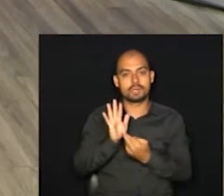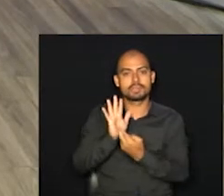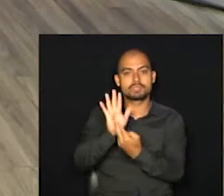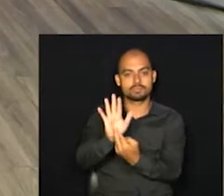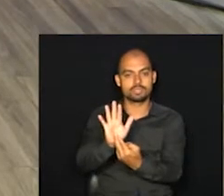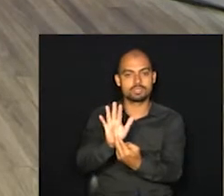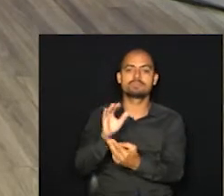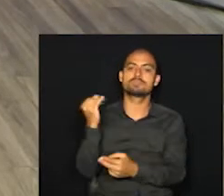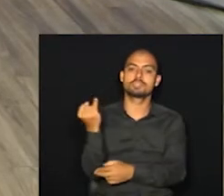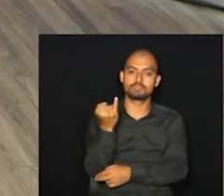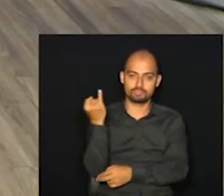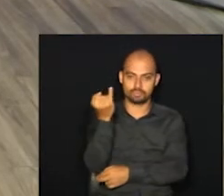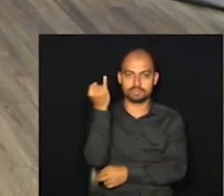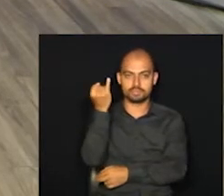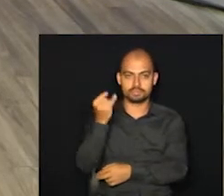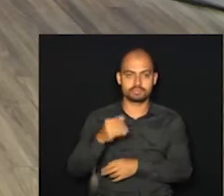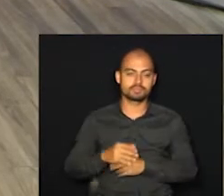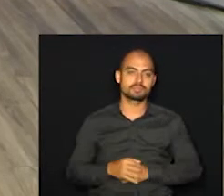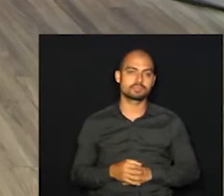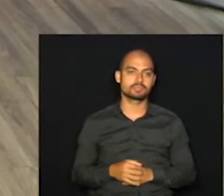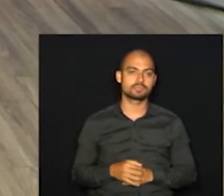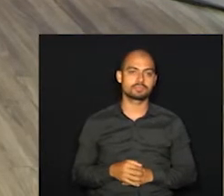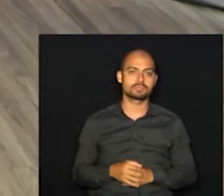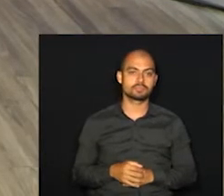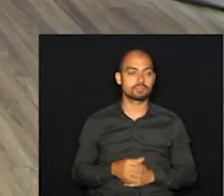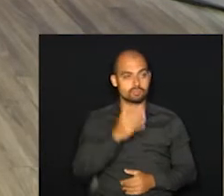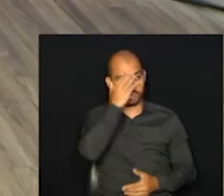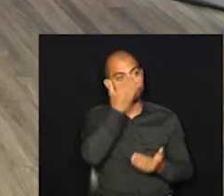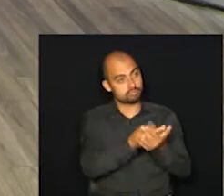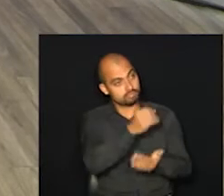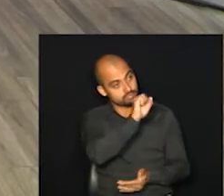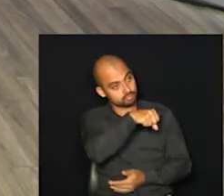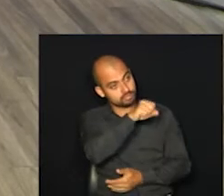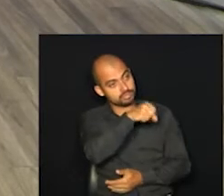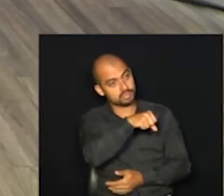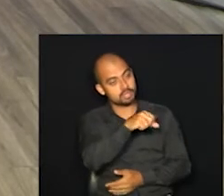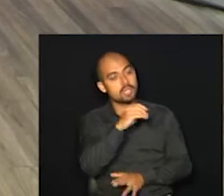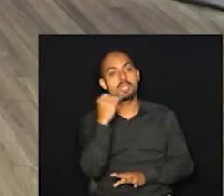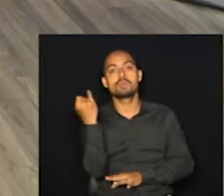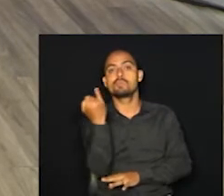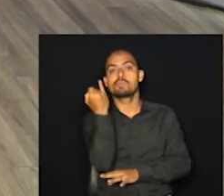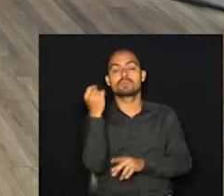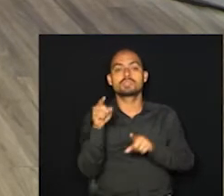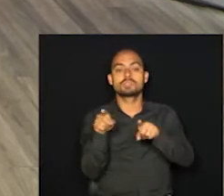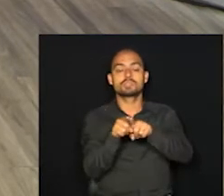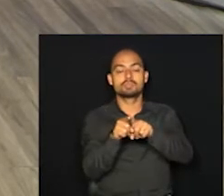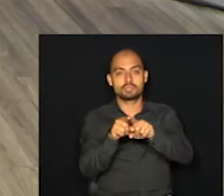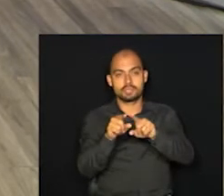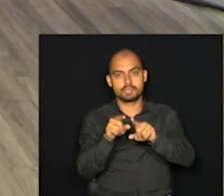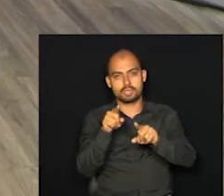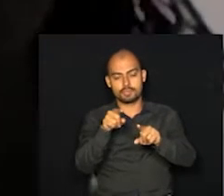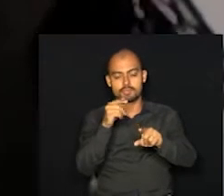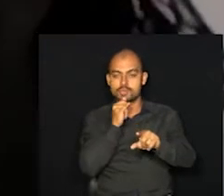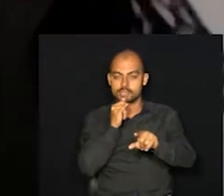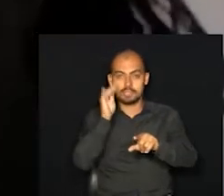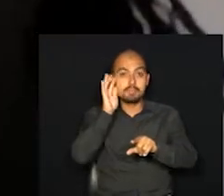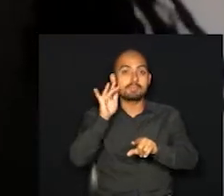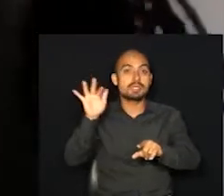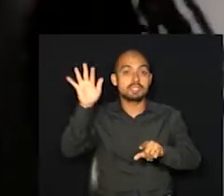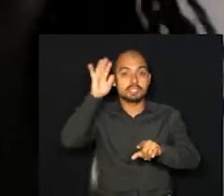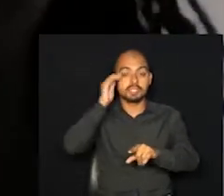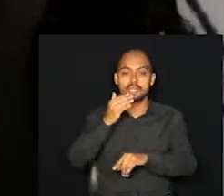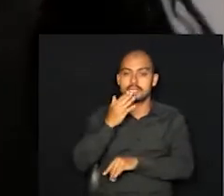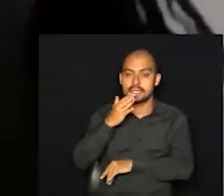importante também, né? Eu acredito que sim. O que é muito importante também, você imagina uma criança